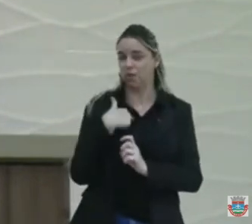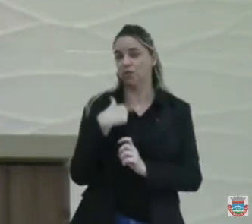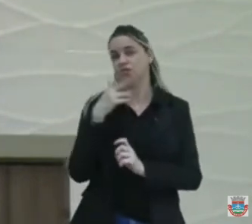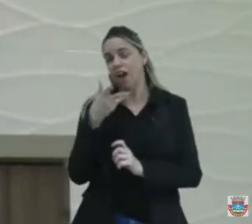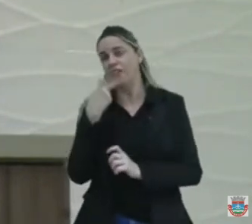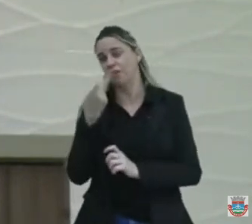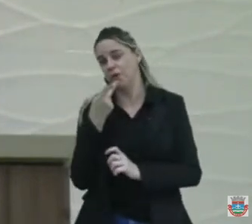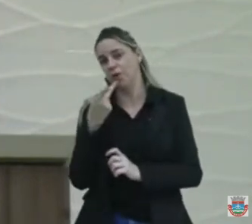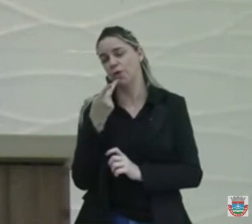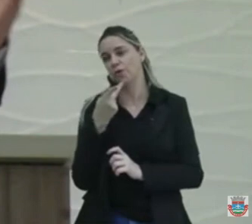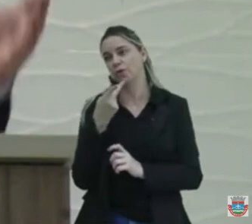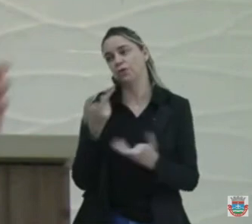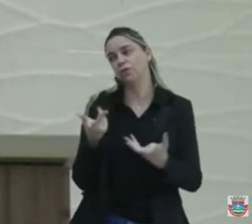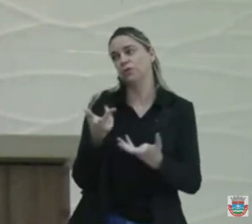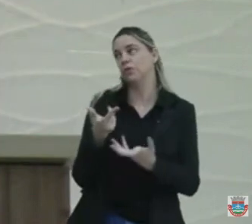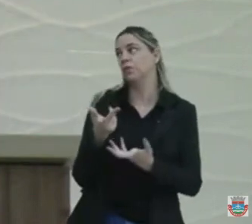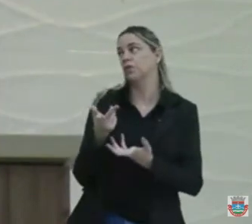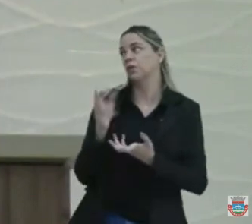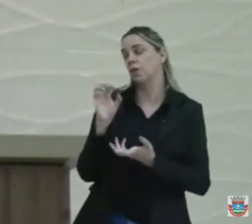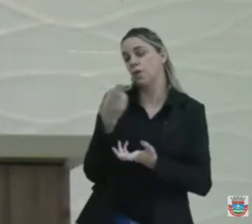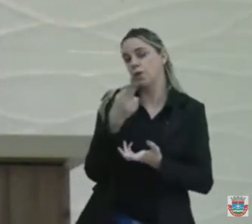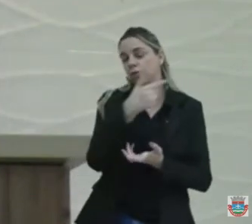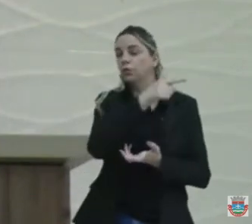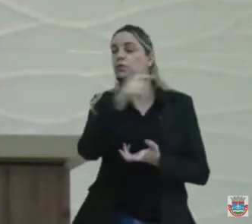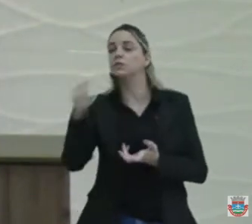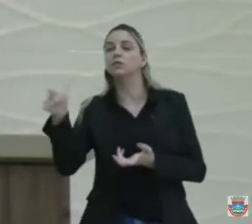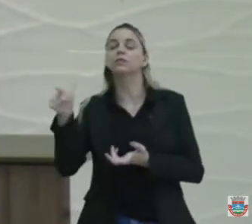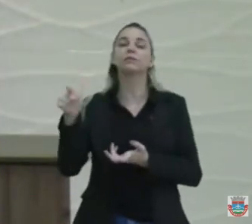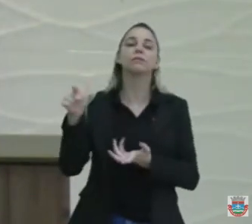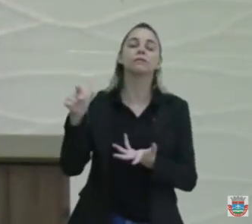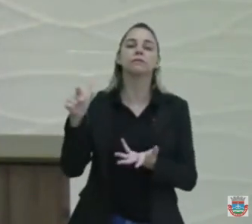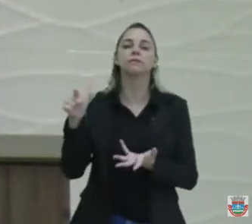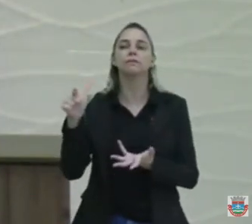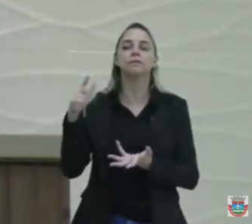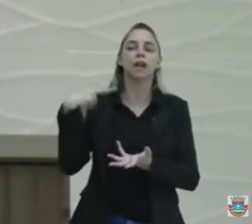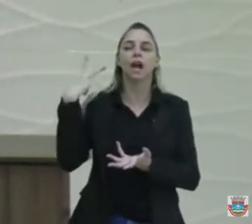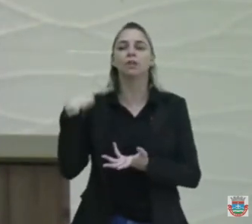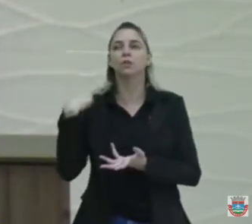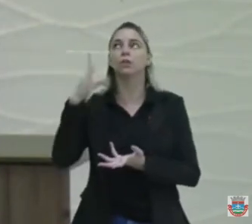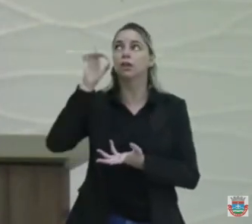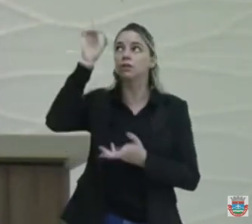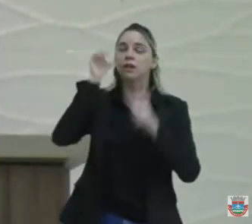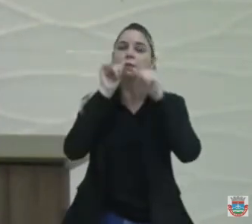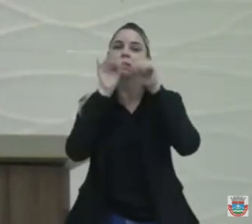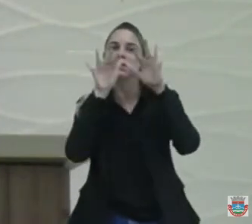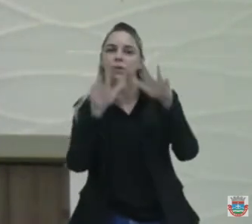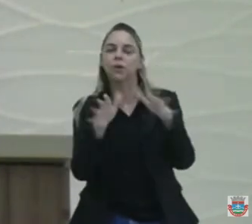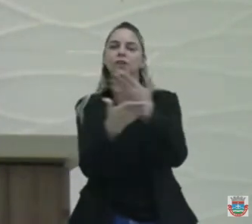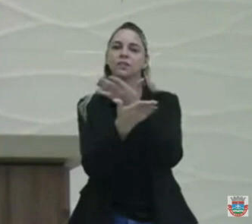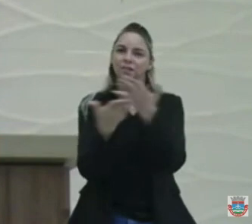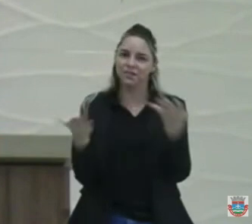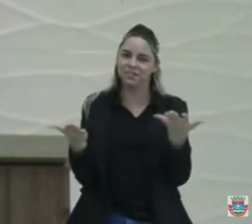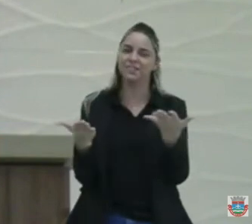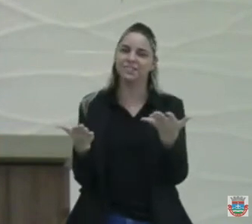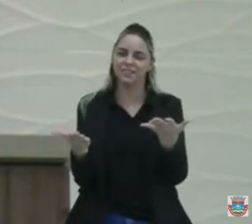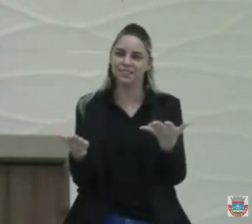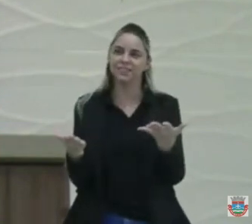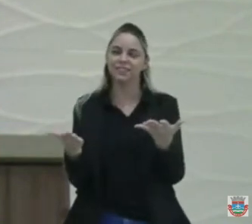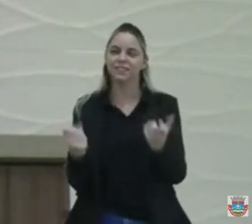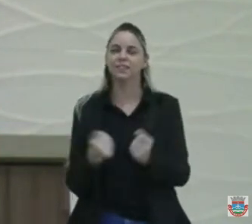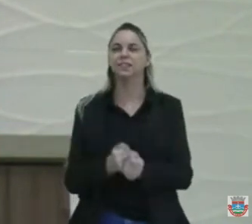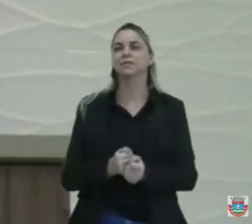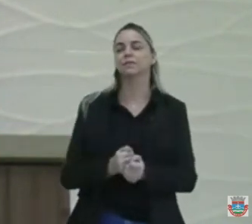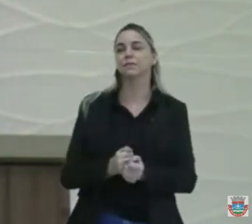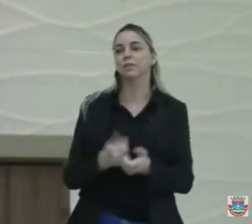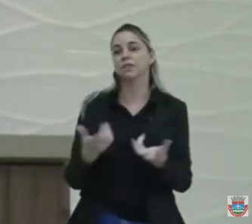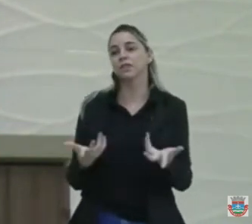como aqui foram apresentados pelos demais vereadores, tá certo? Que Deus abençoe a todos que estão, que